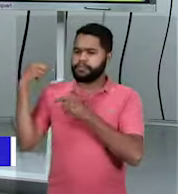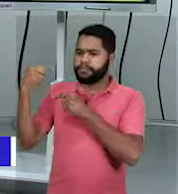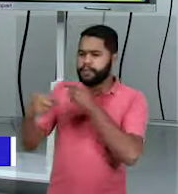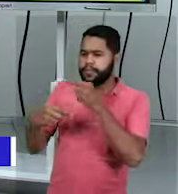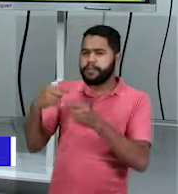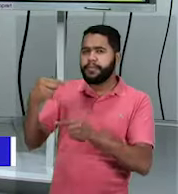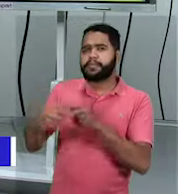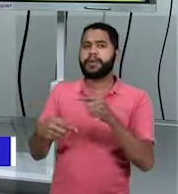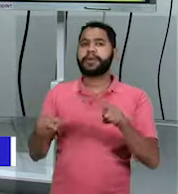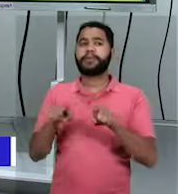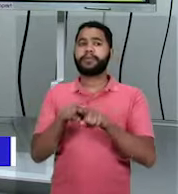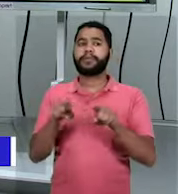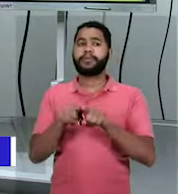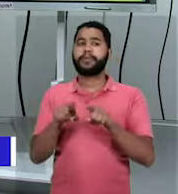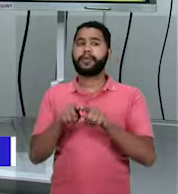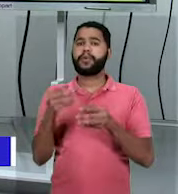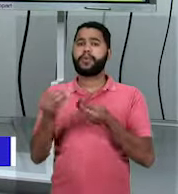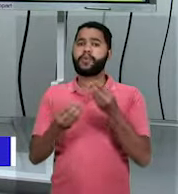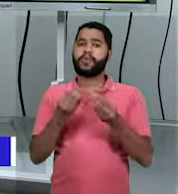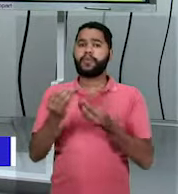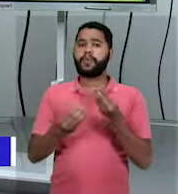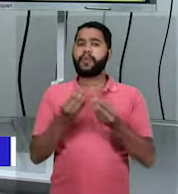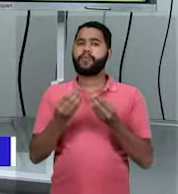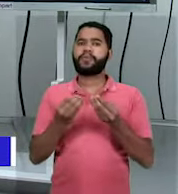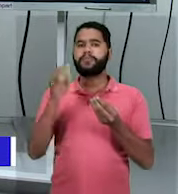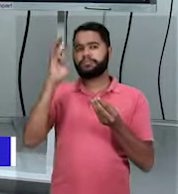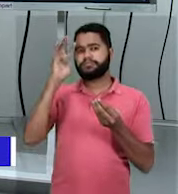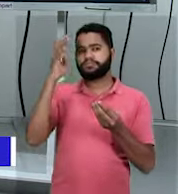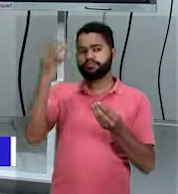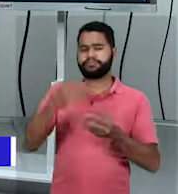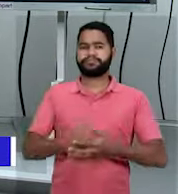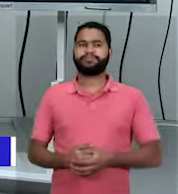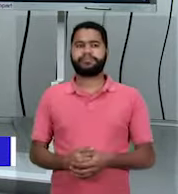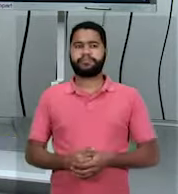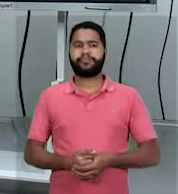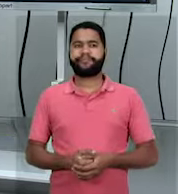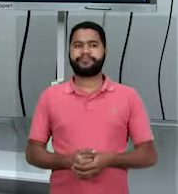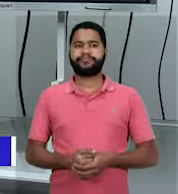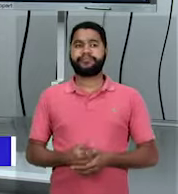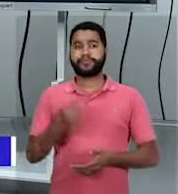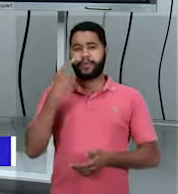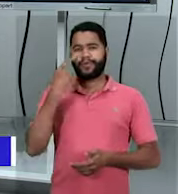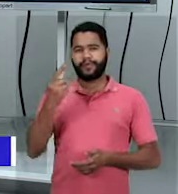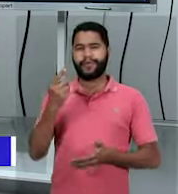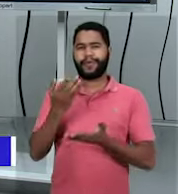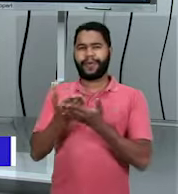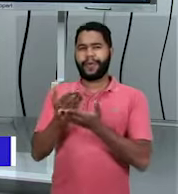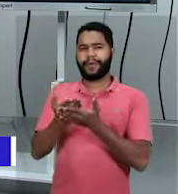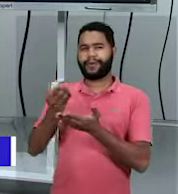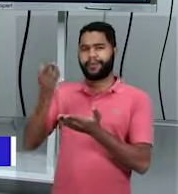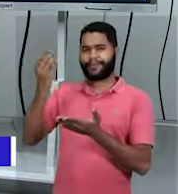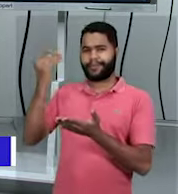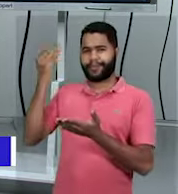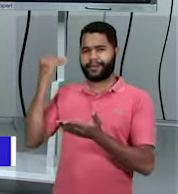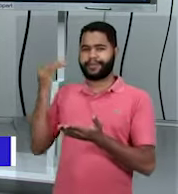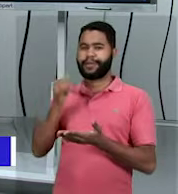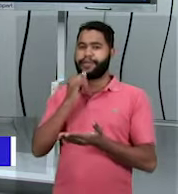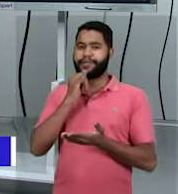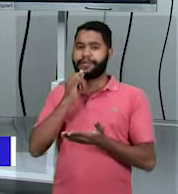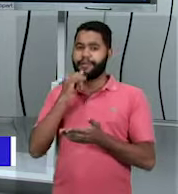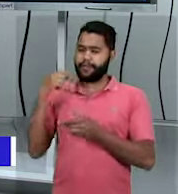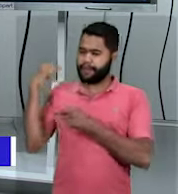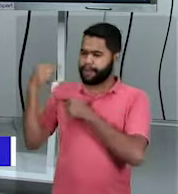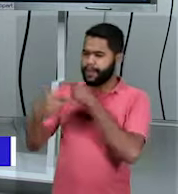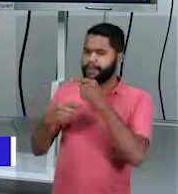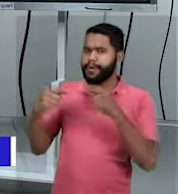e aplicá-los na resolução de problemas. Vamos lá. Nós vimos na aula passada sobre herança